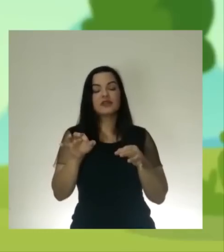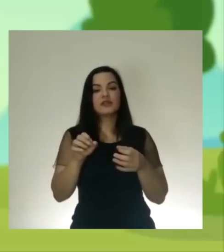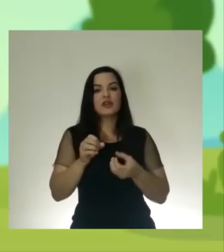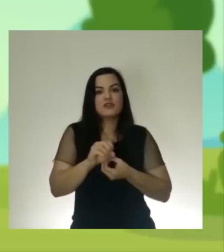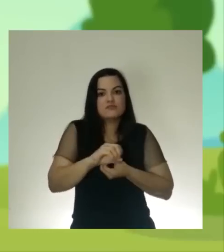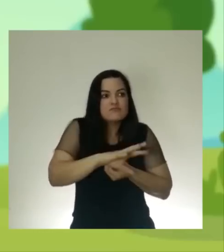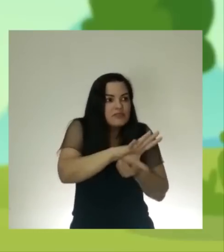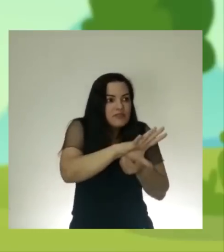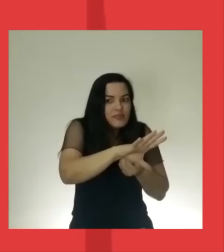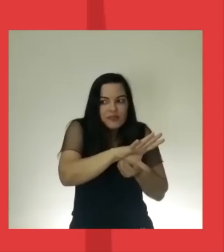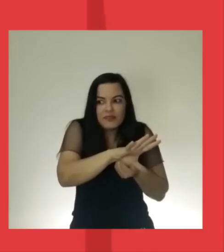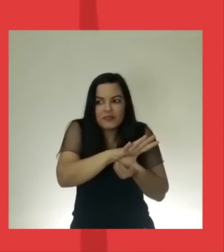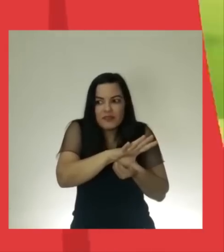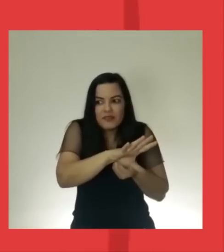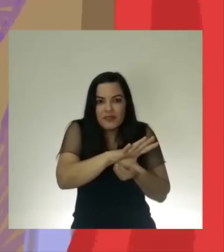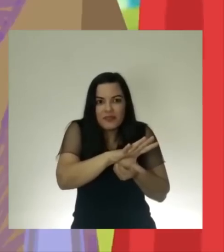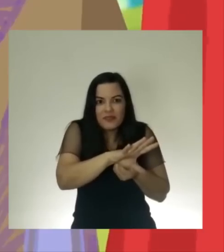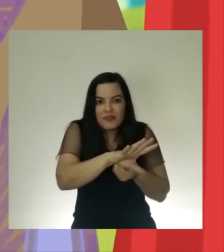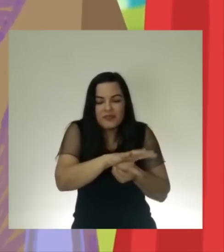lanternas!